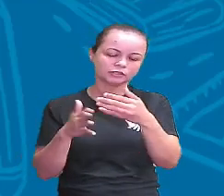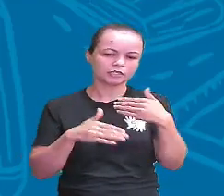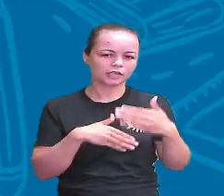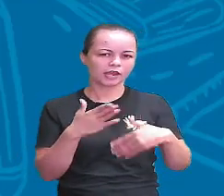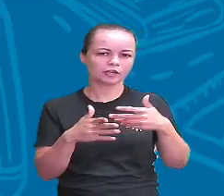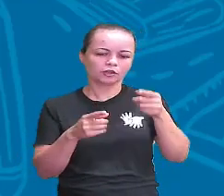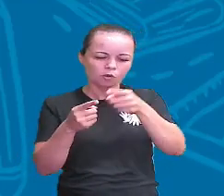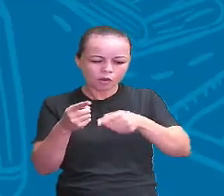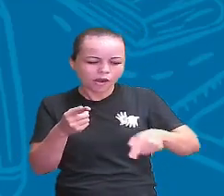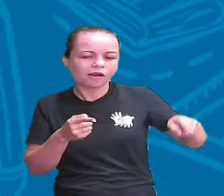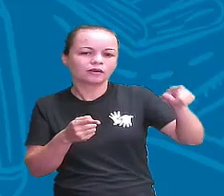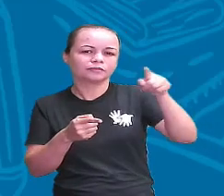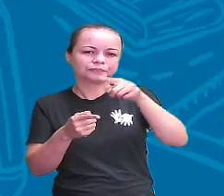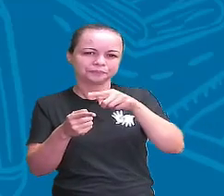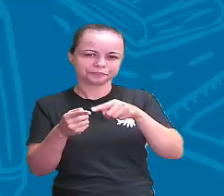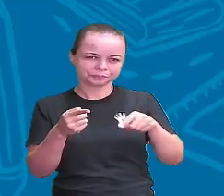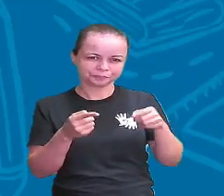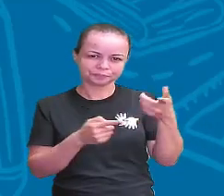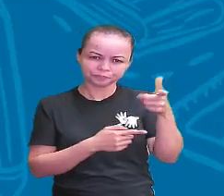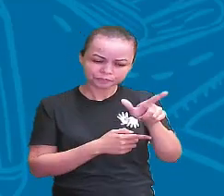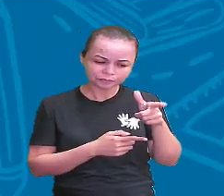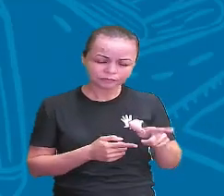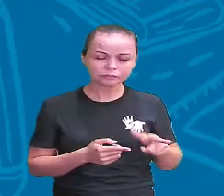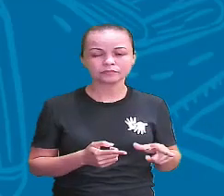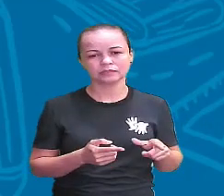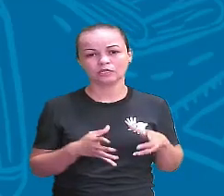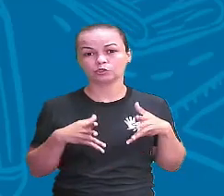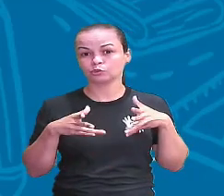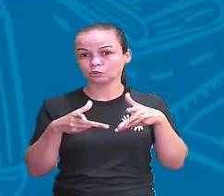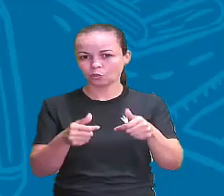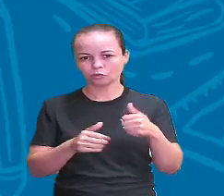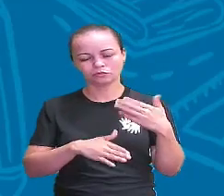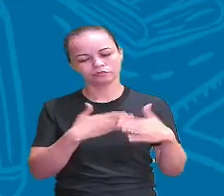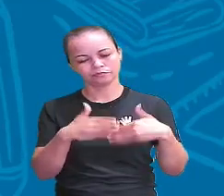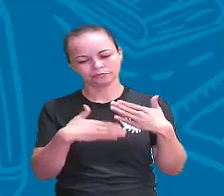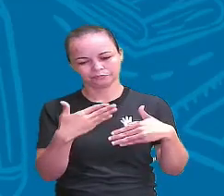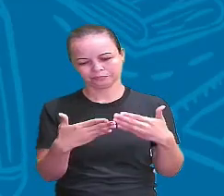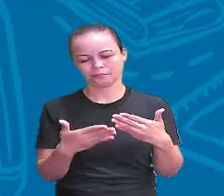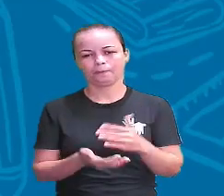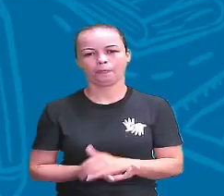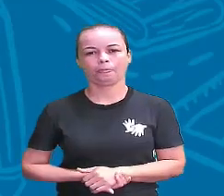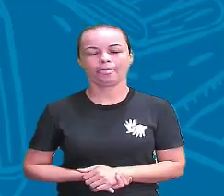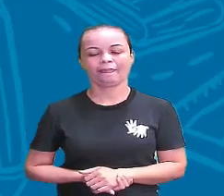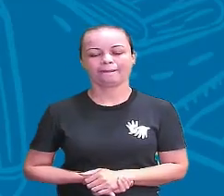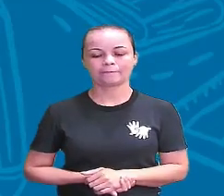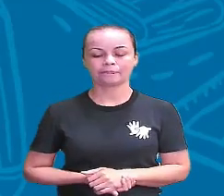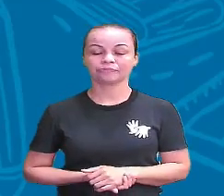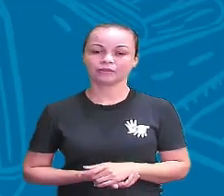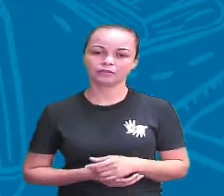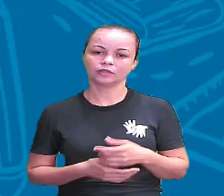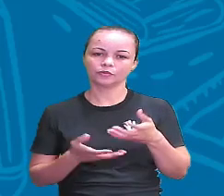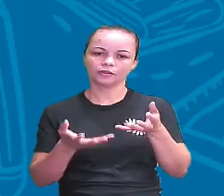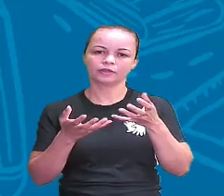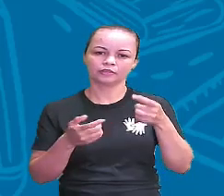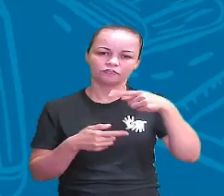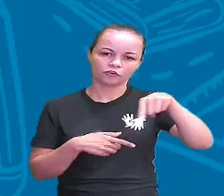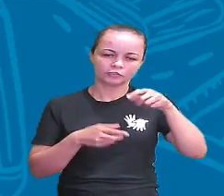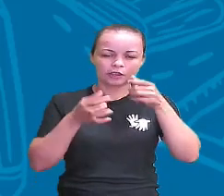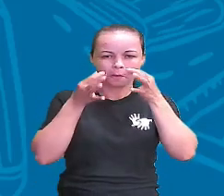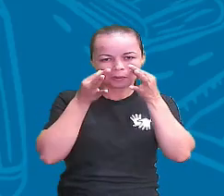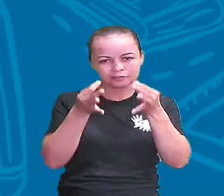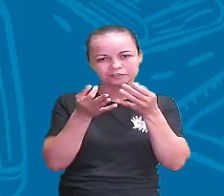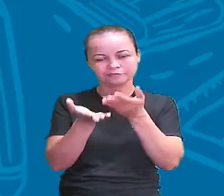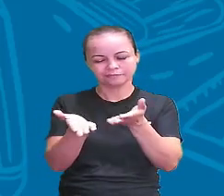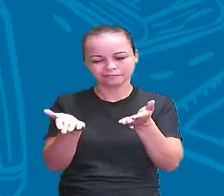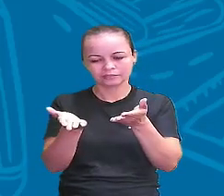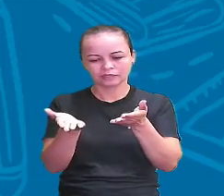fenômeno, ou melhor, e retroalimentar todo esse processo. E é isso que eu gostaria de chamar a atenção de vocês.